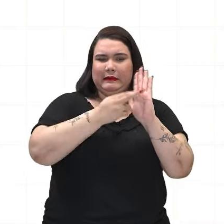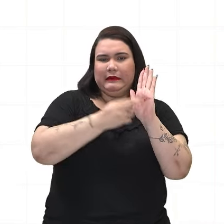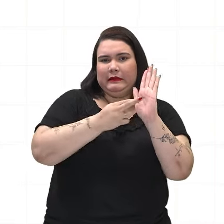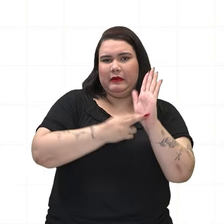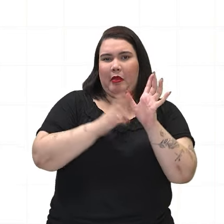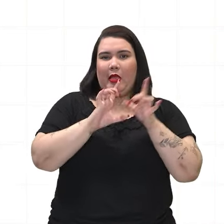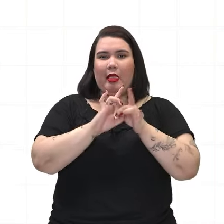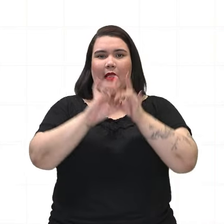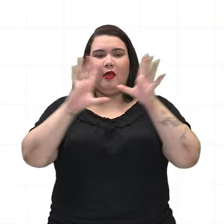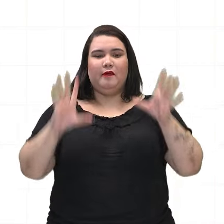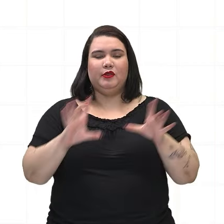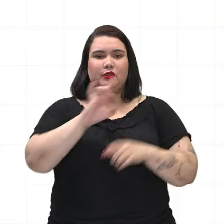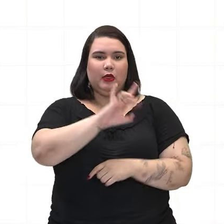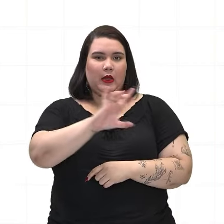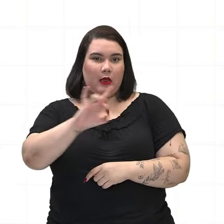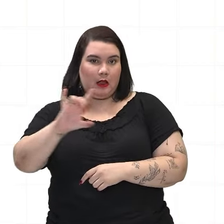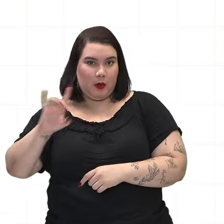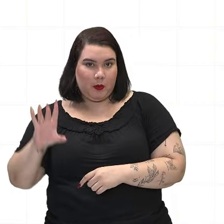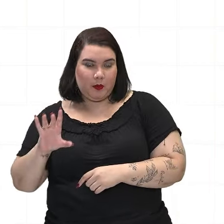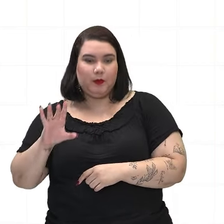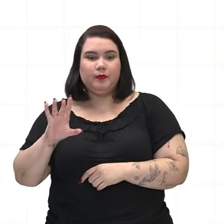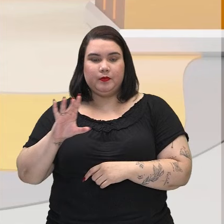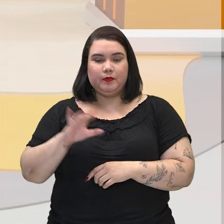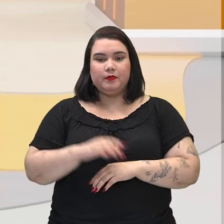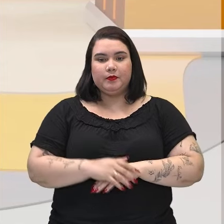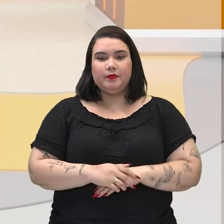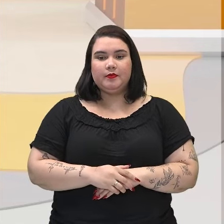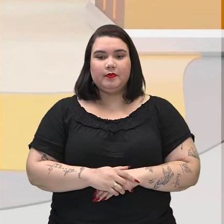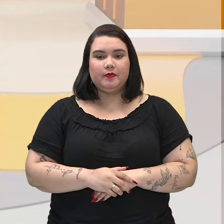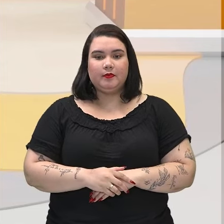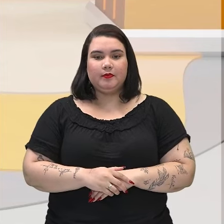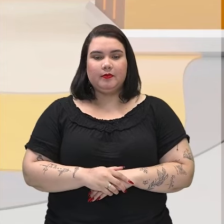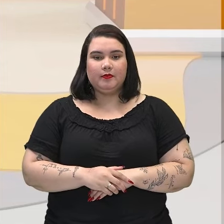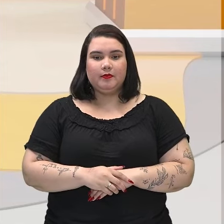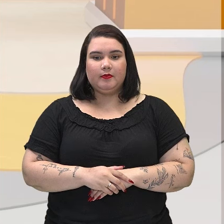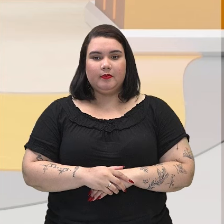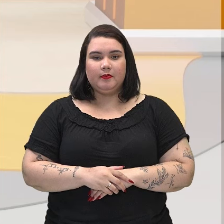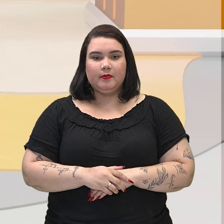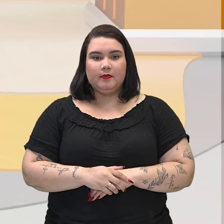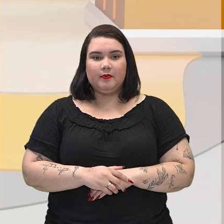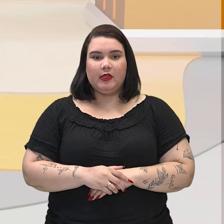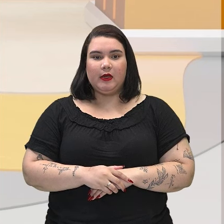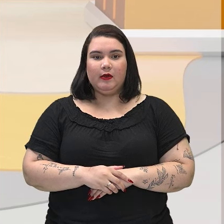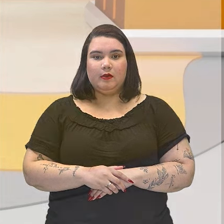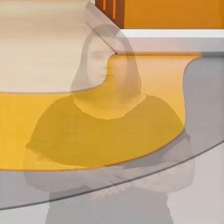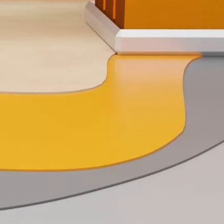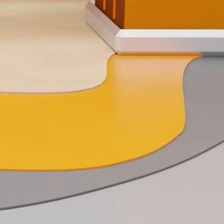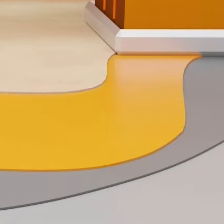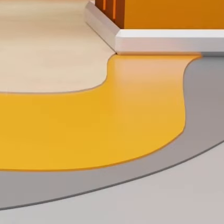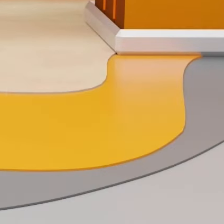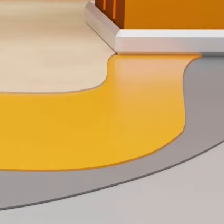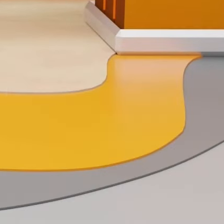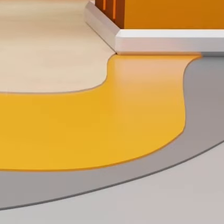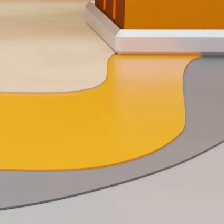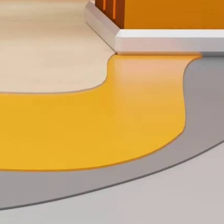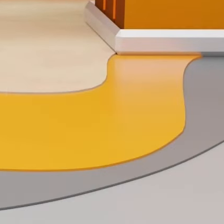liberdades individual. No entanto, nós também temos algumas contradições dentro desse movimento, tá? Até